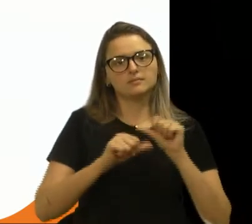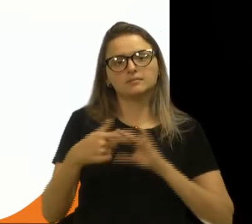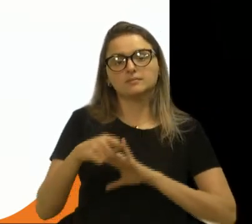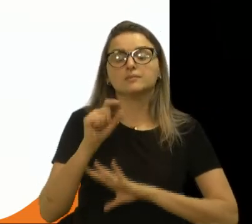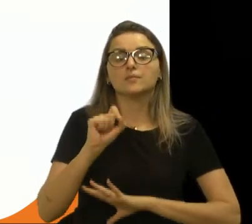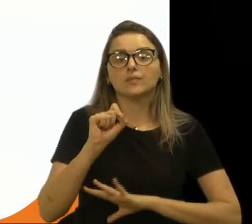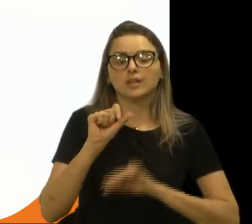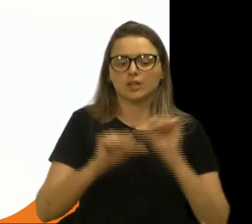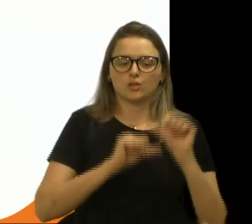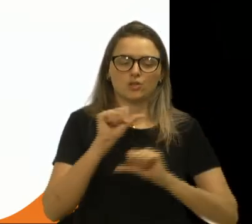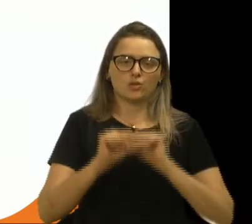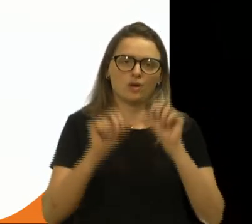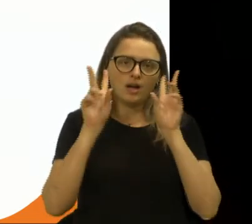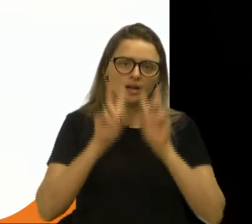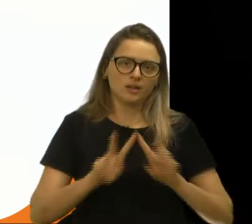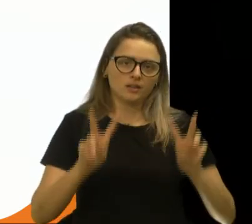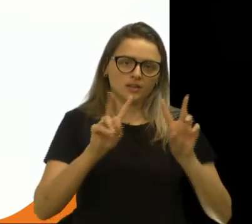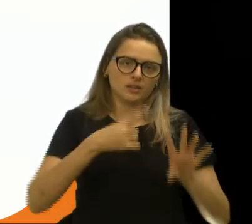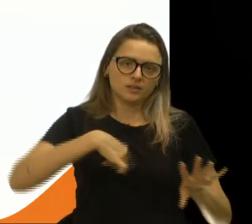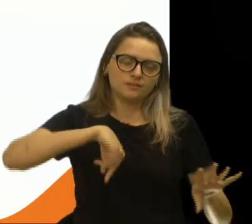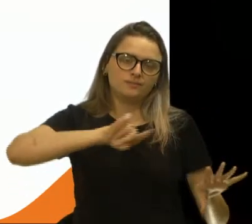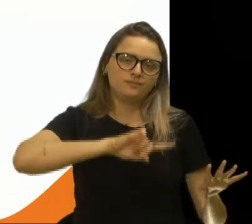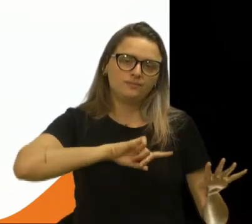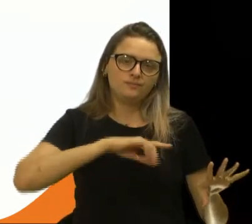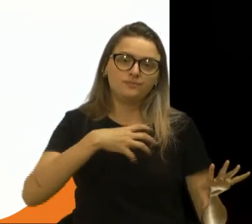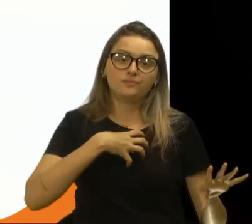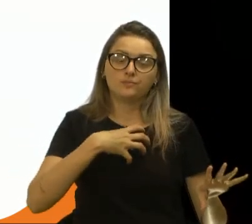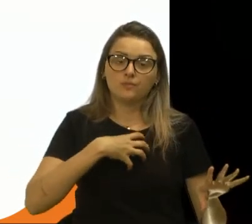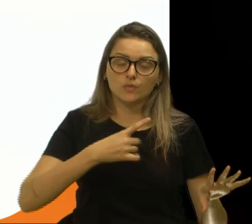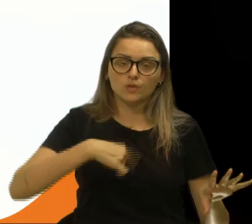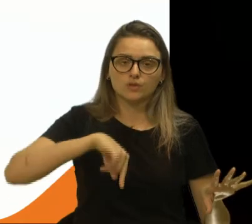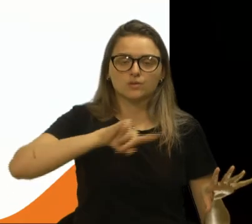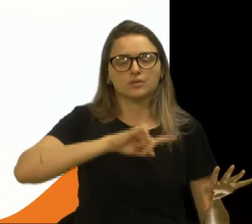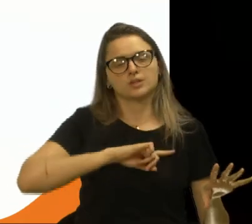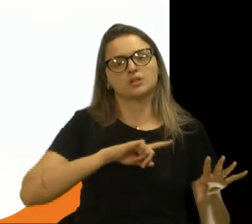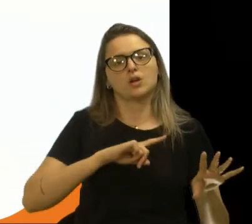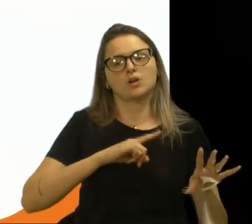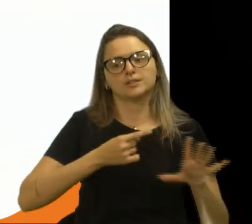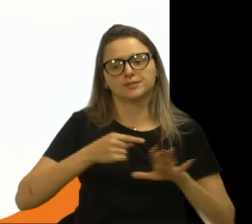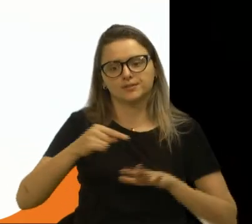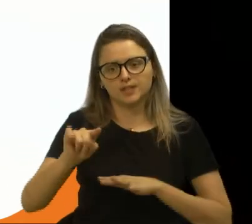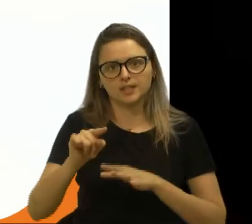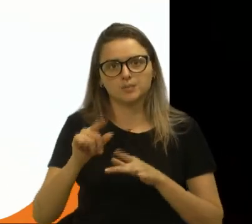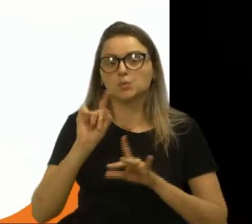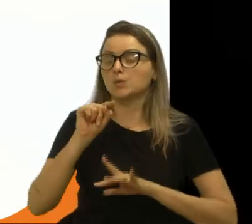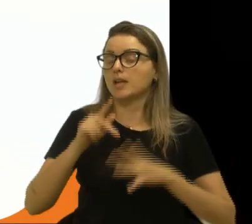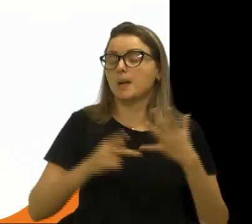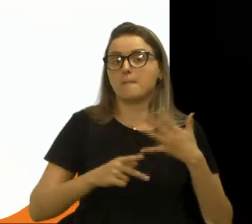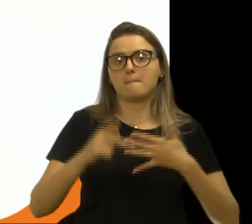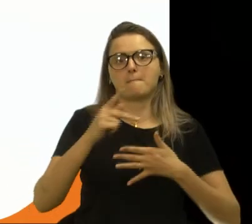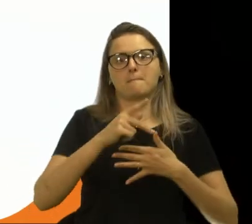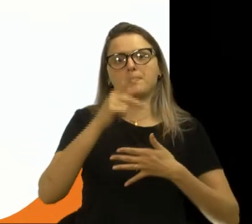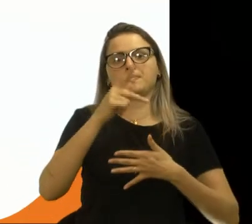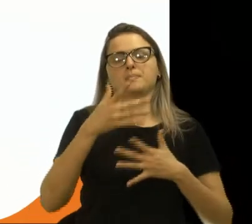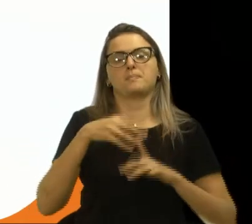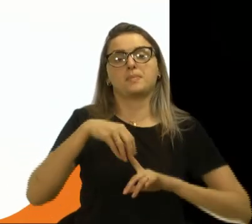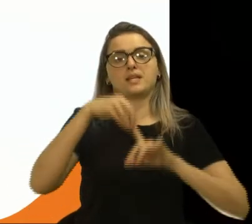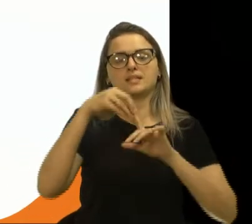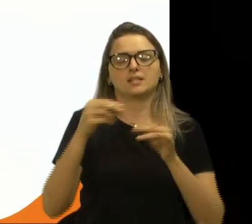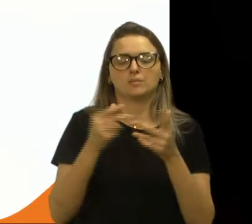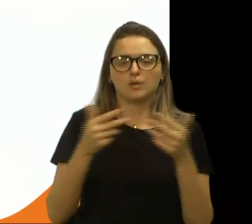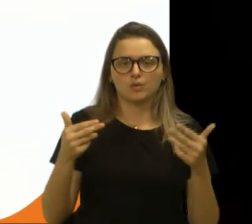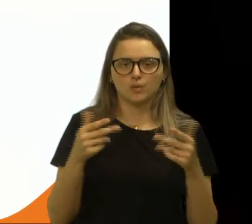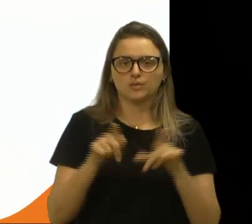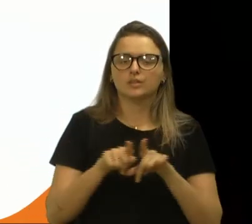nosso olhar como cidadão. Então, a forma como nós nos locomovemos, né, as prioridades que a gente dá, e isso